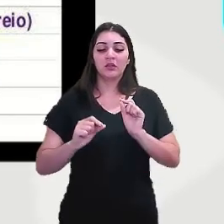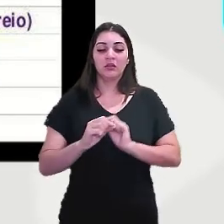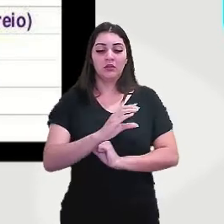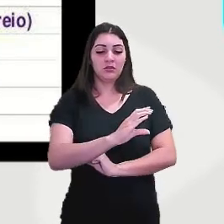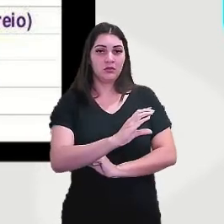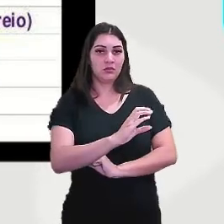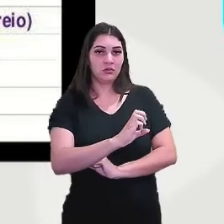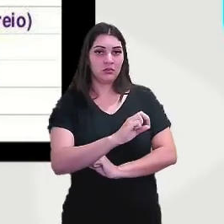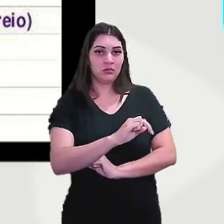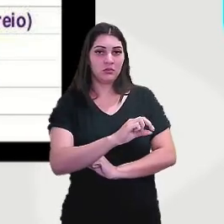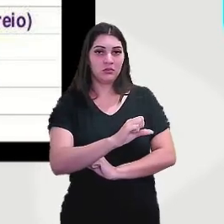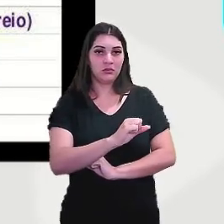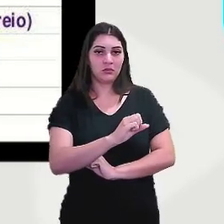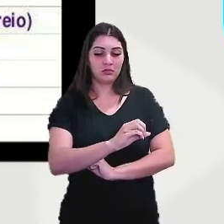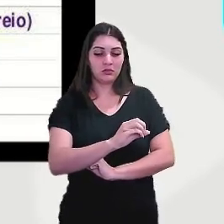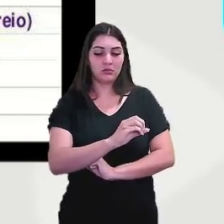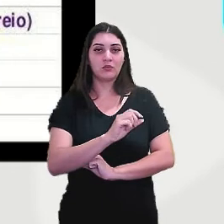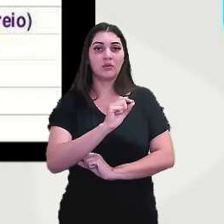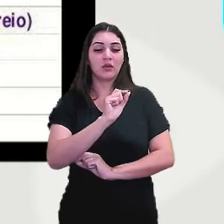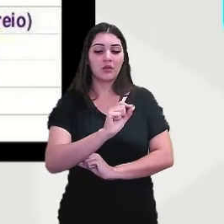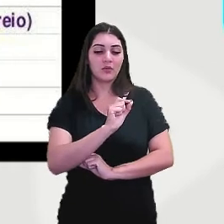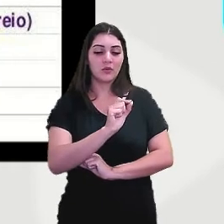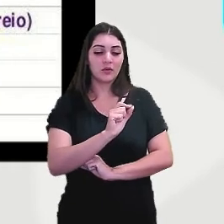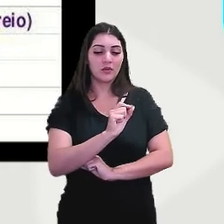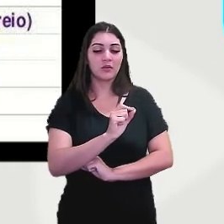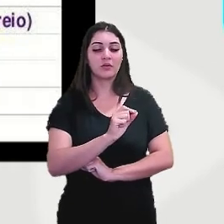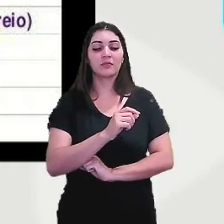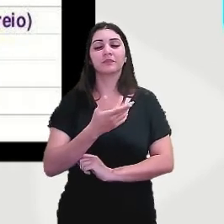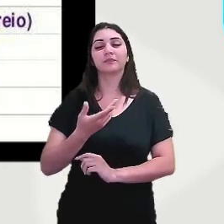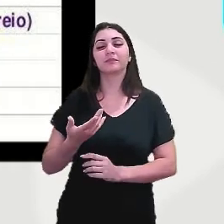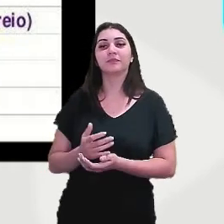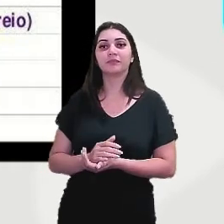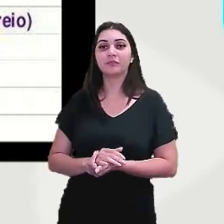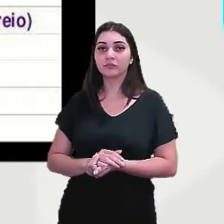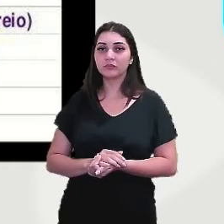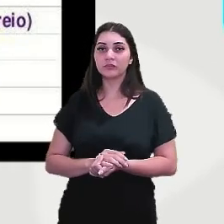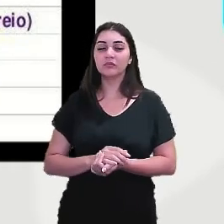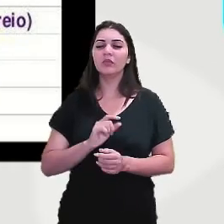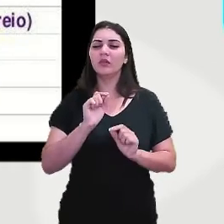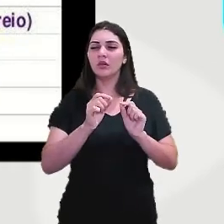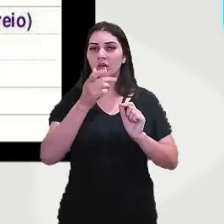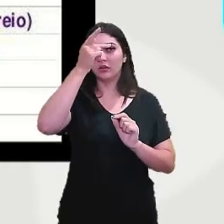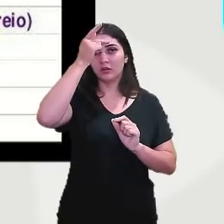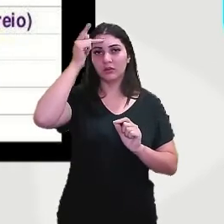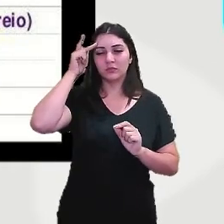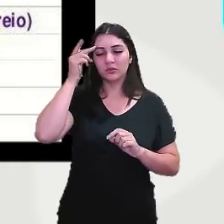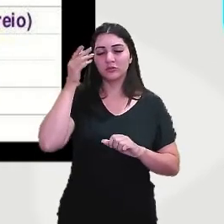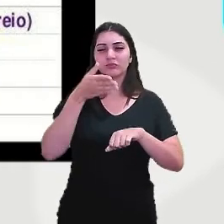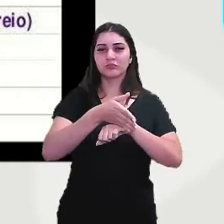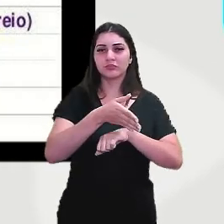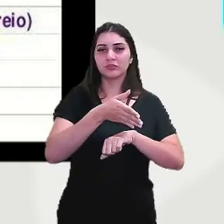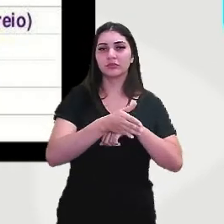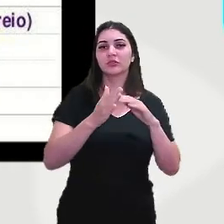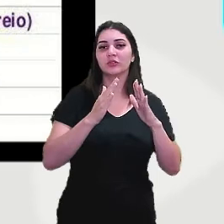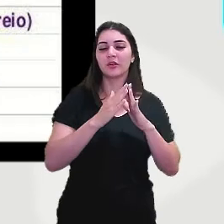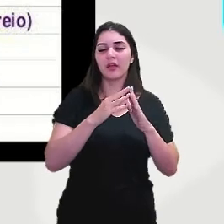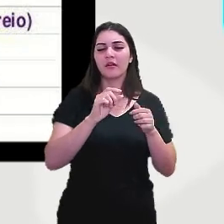com C, que é o recenseamento, né? Aquilo que as pessoas estão indo nas casas